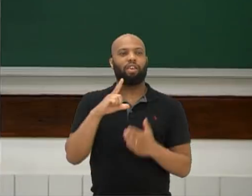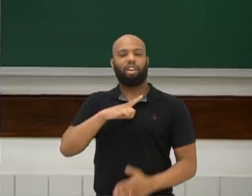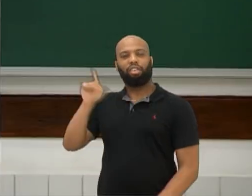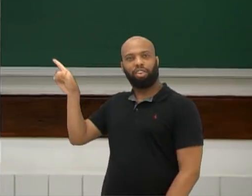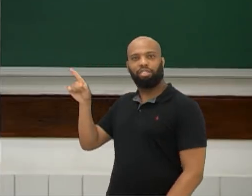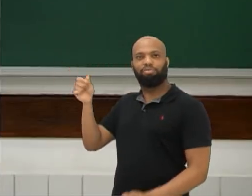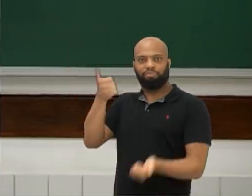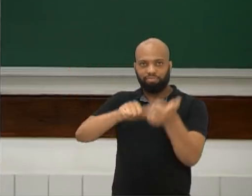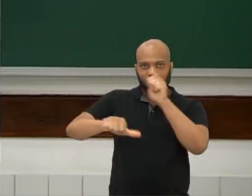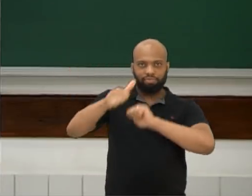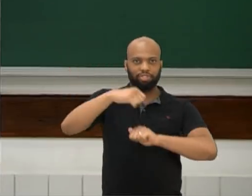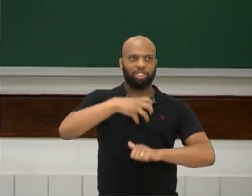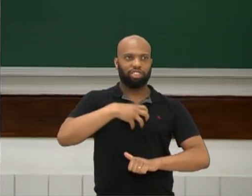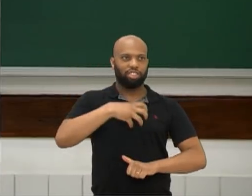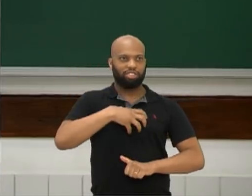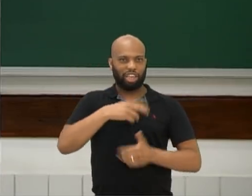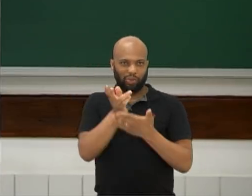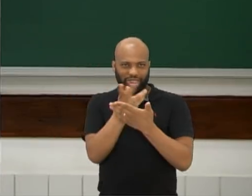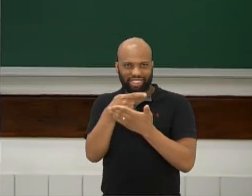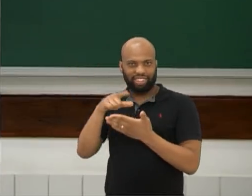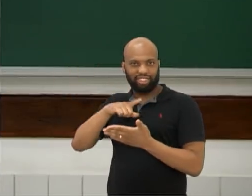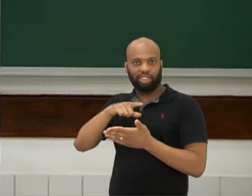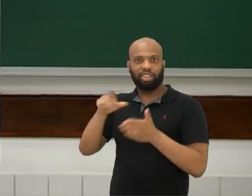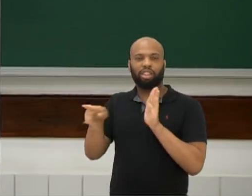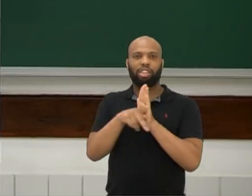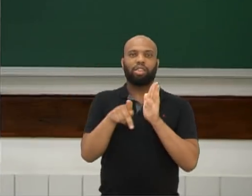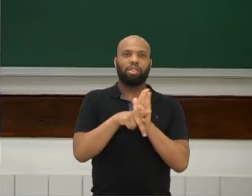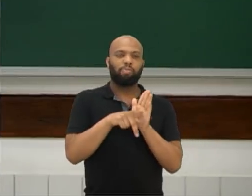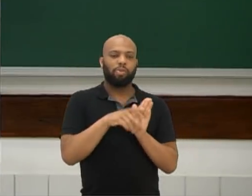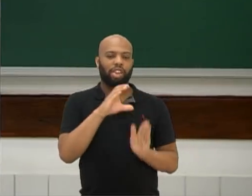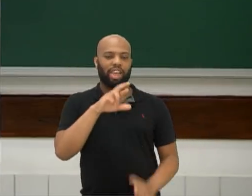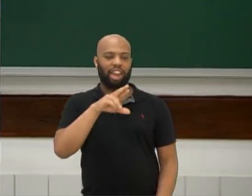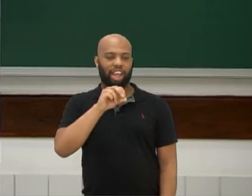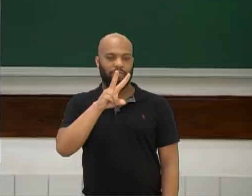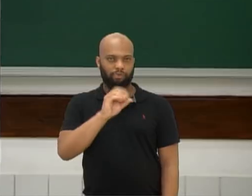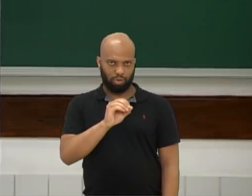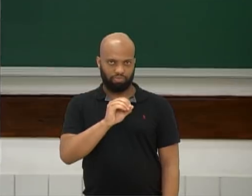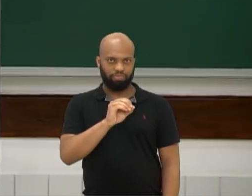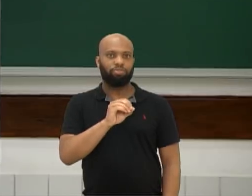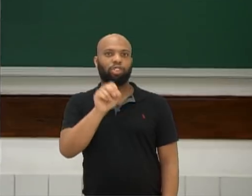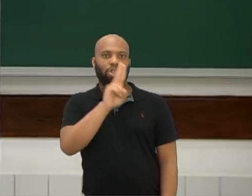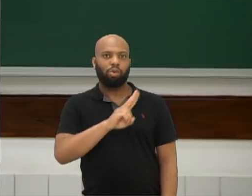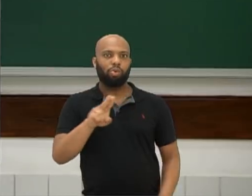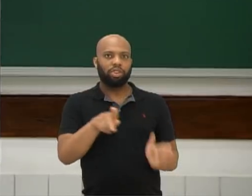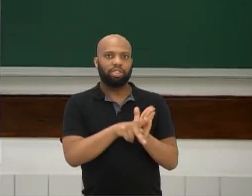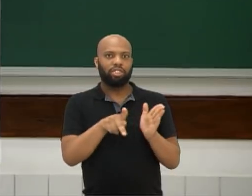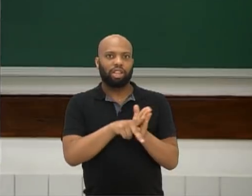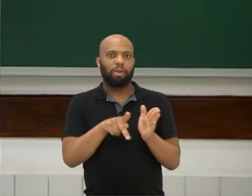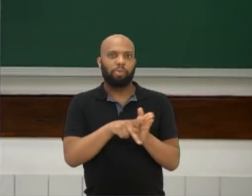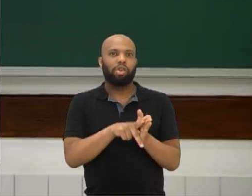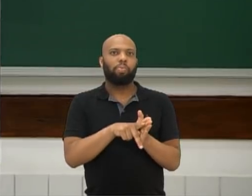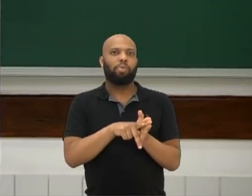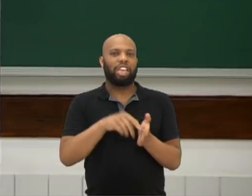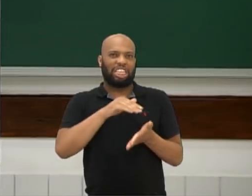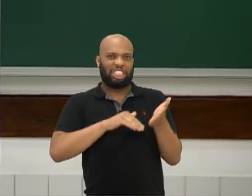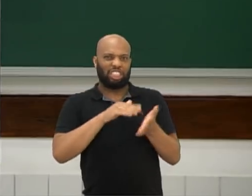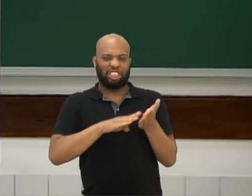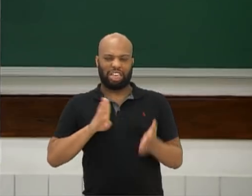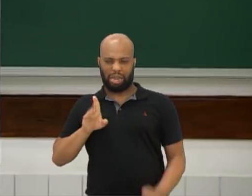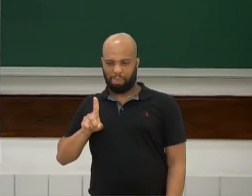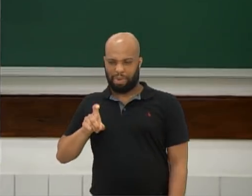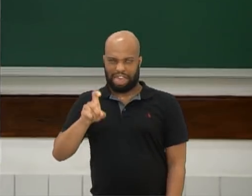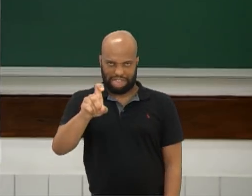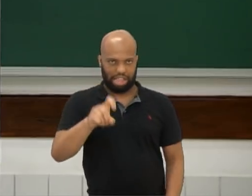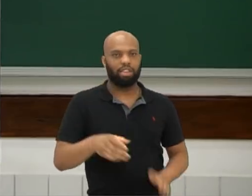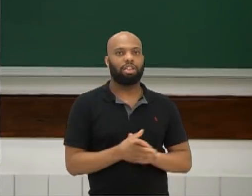pela fórmula estrutural é extraído do cravo da Índia, empregado como anestésico, também antisséptico. Dentre